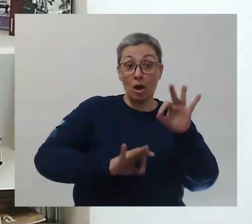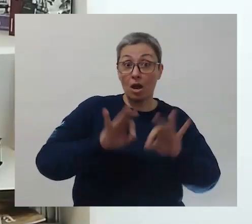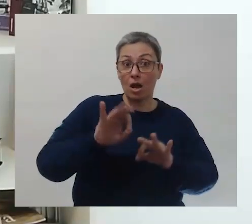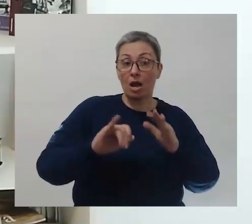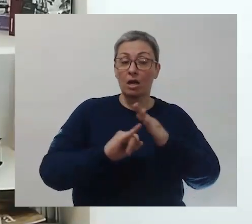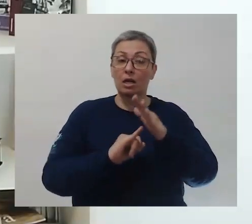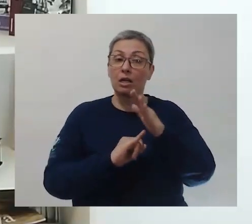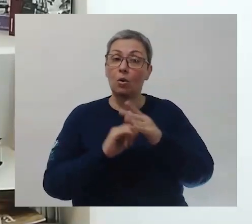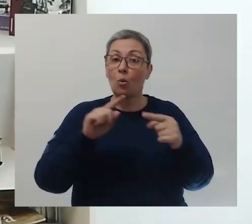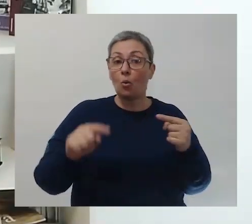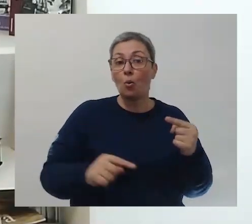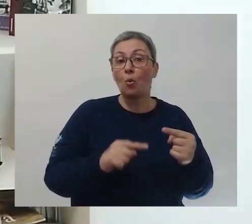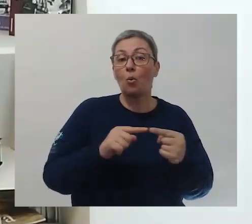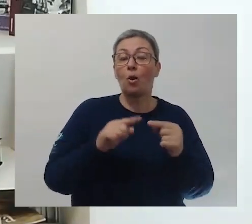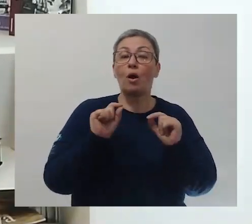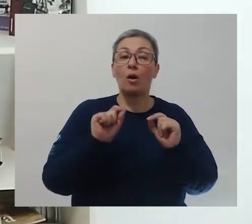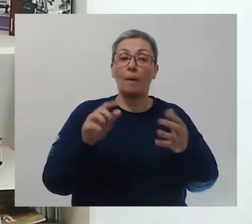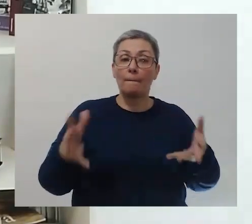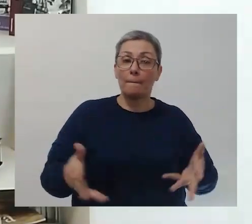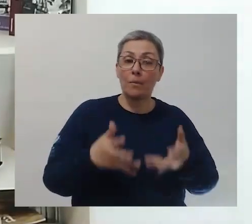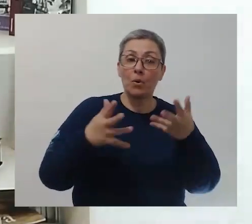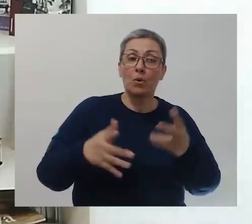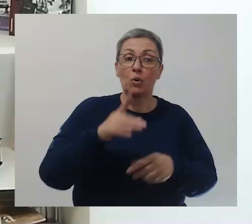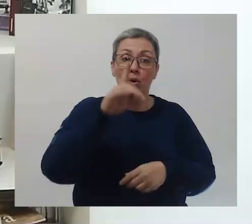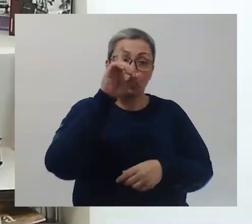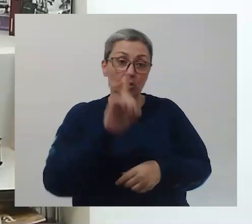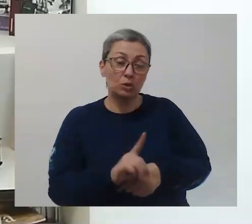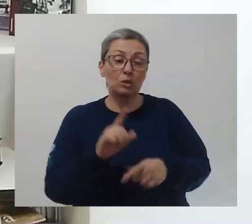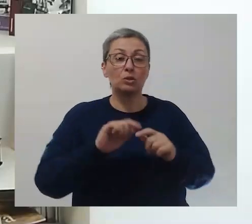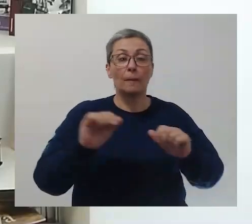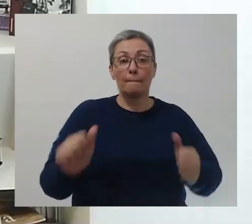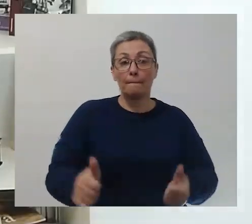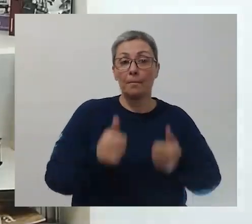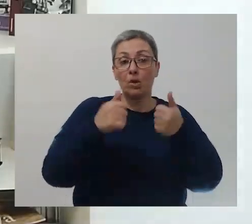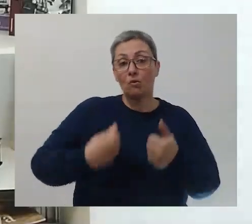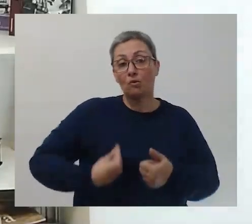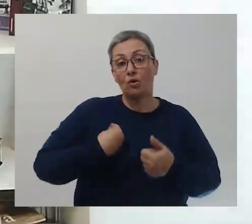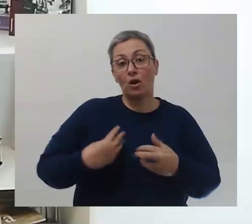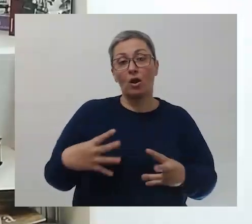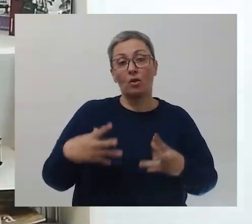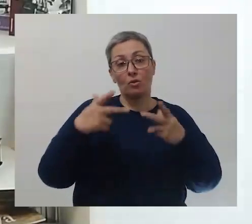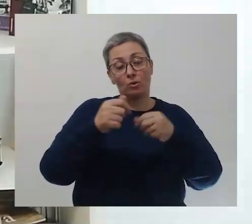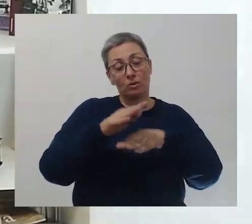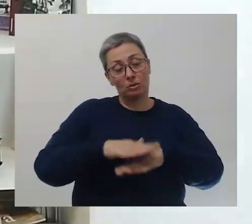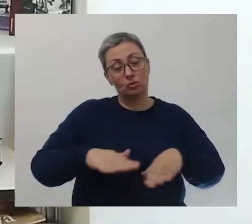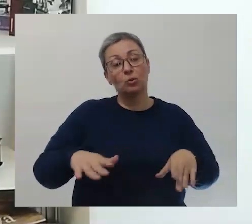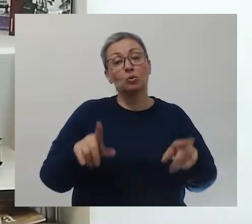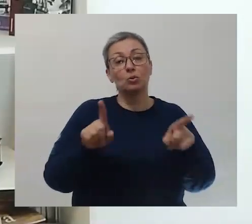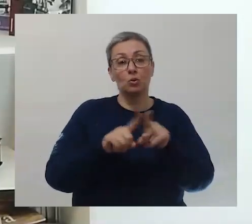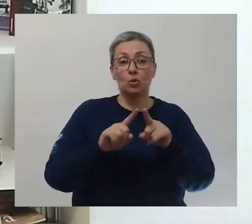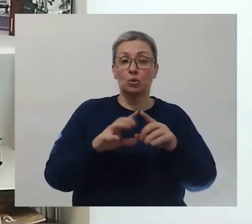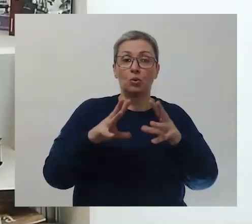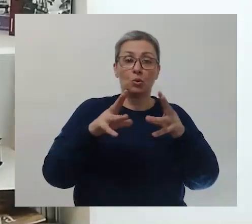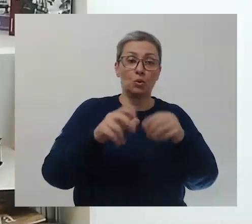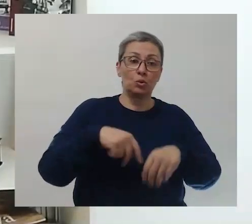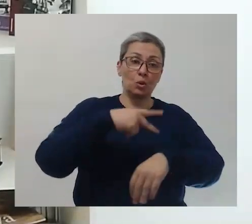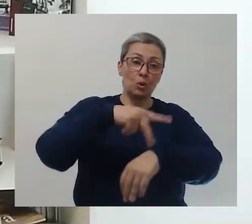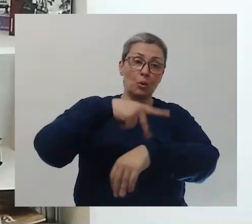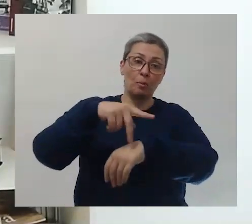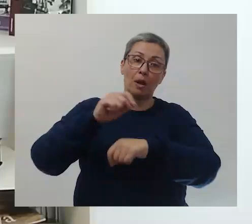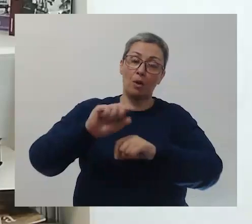tem como objetivo promover os direitos e melhorar a vida de todas as crianças em todas